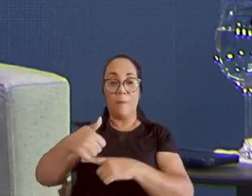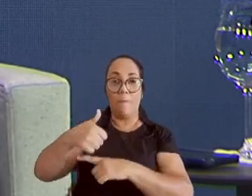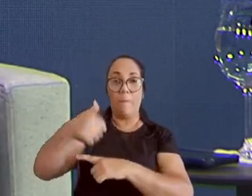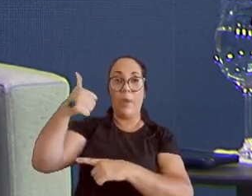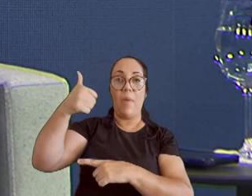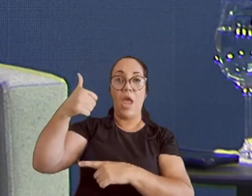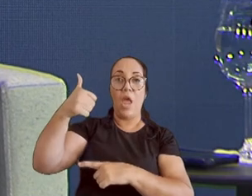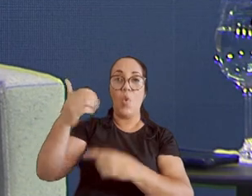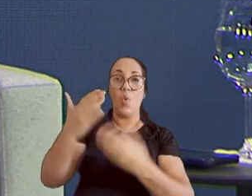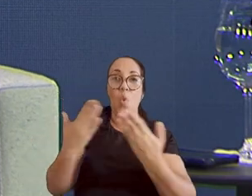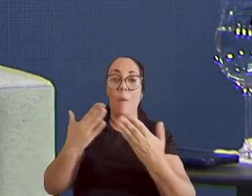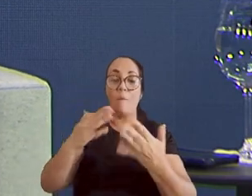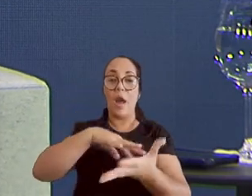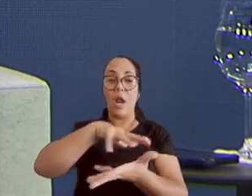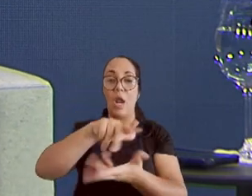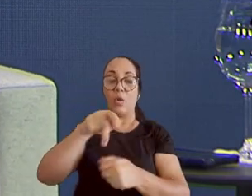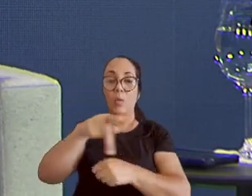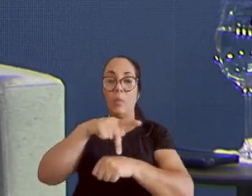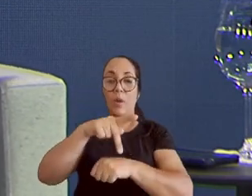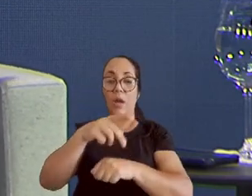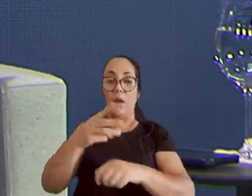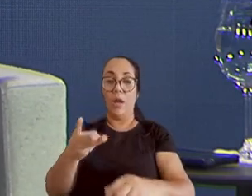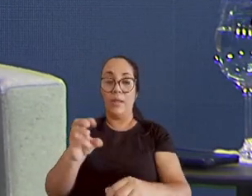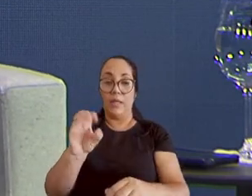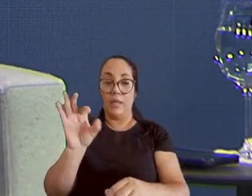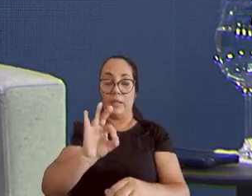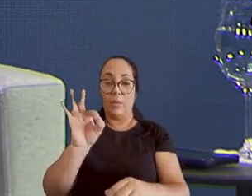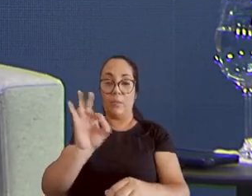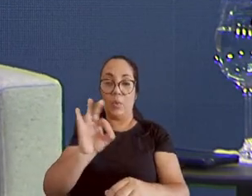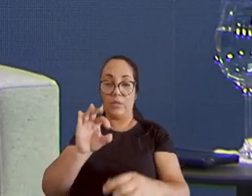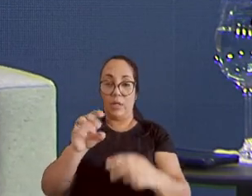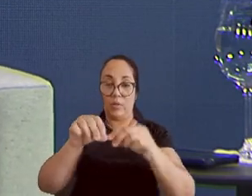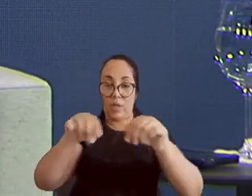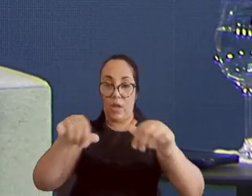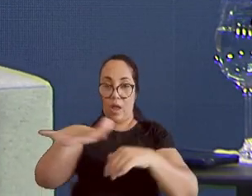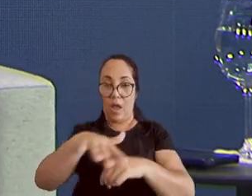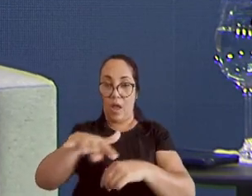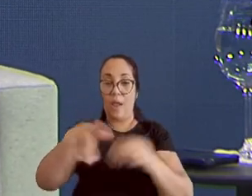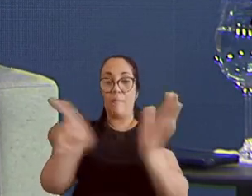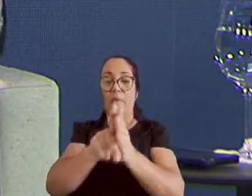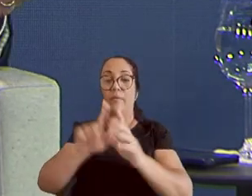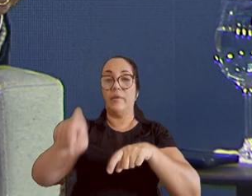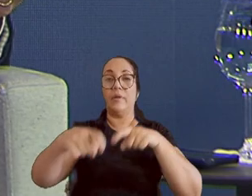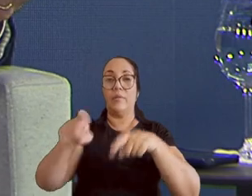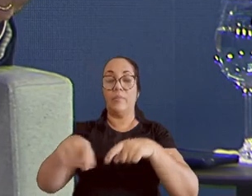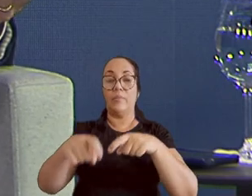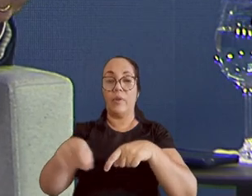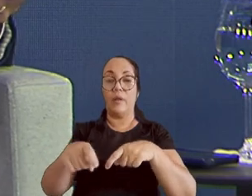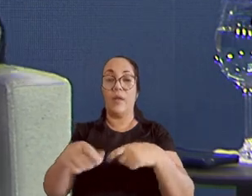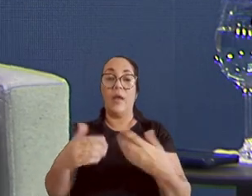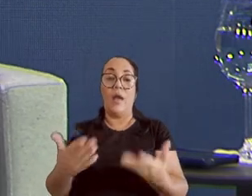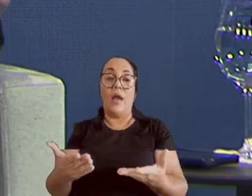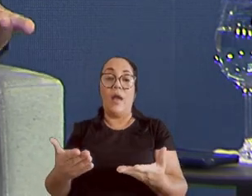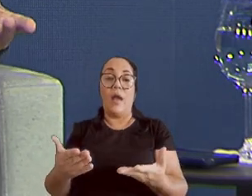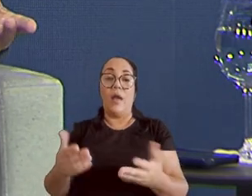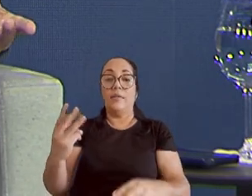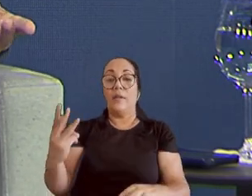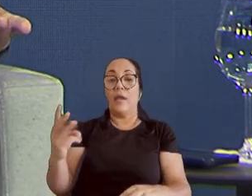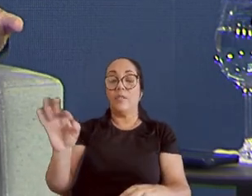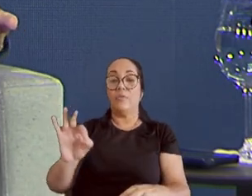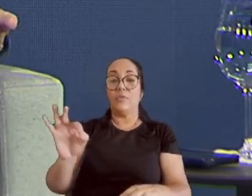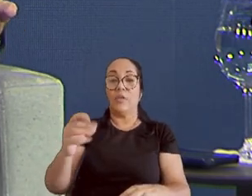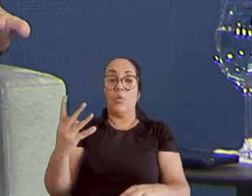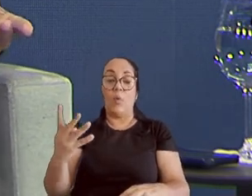tem 30% da área do Brasil que tá dedicada a agropecuária os outros aí tem três quatro por cento que a cidade os outros dois